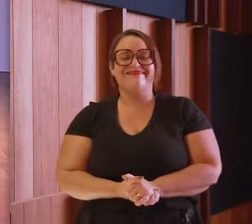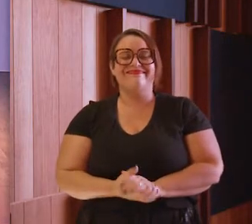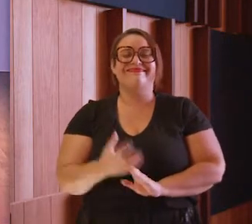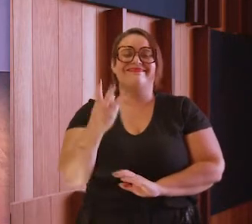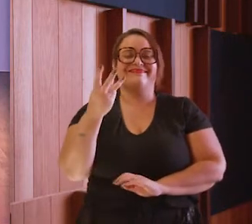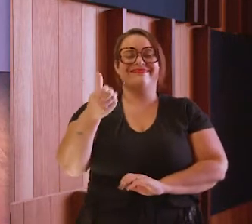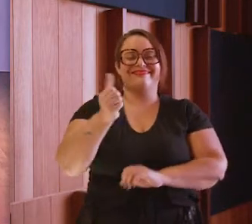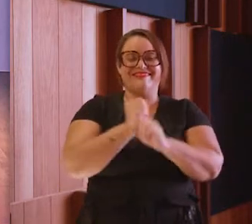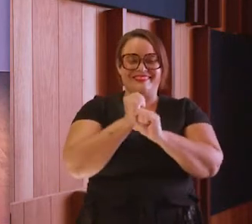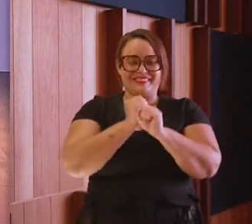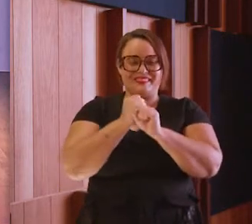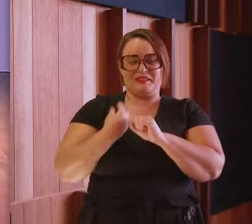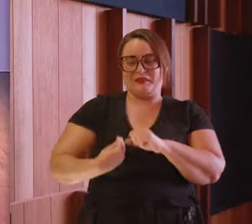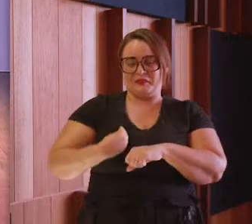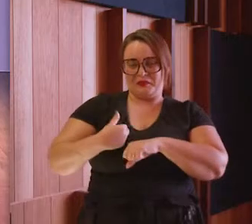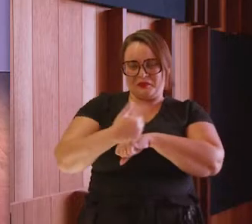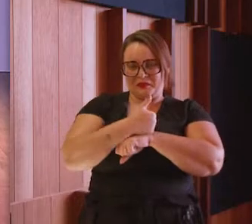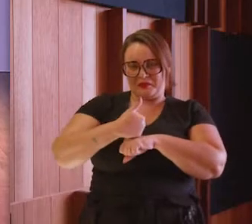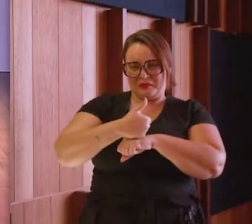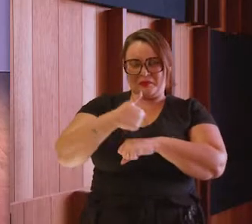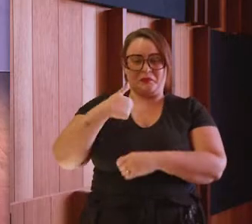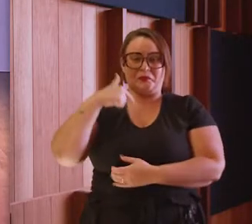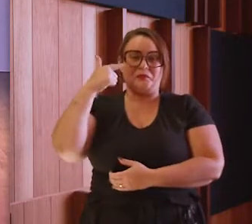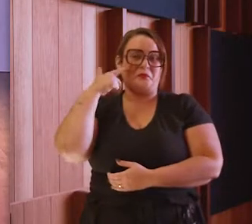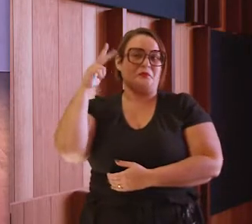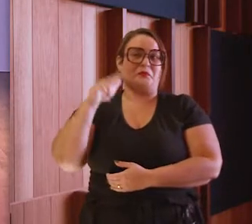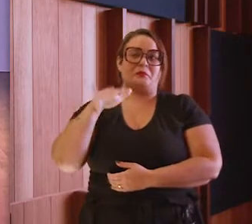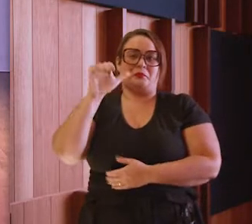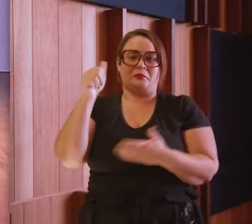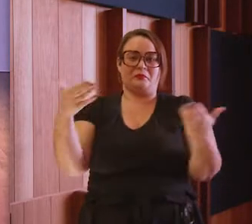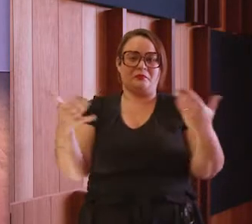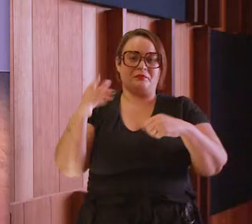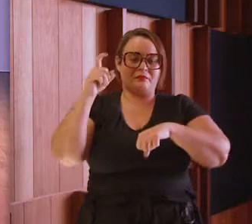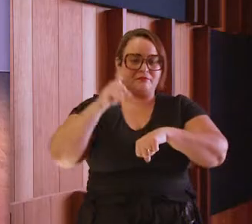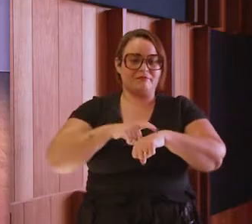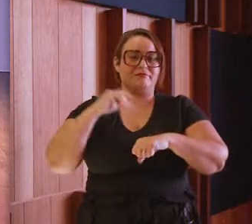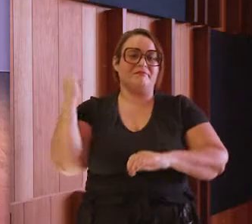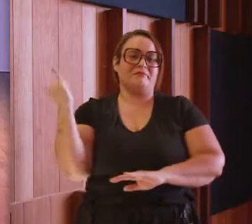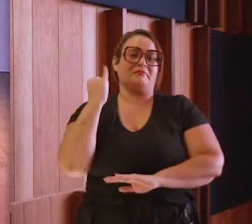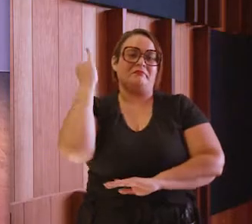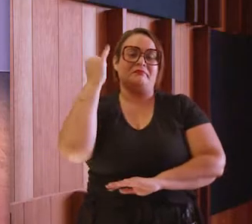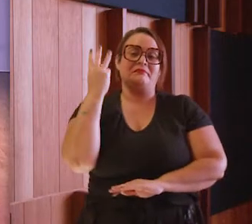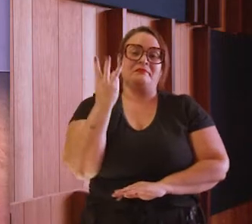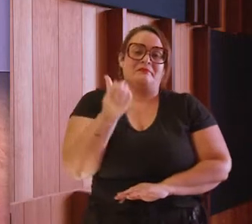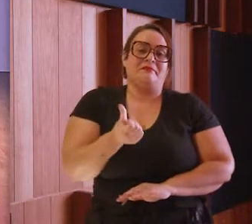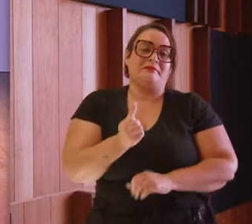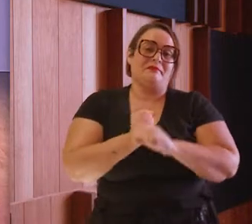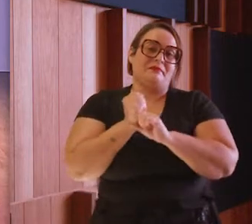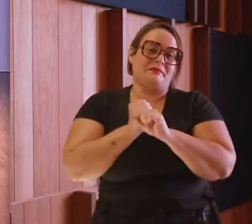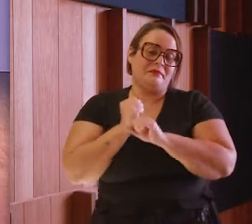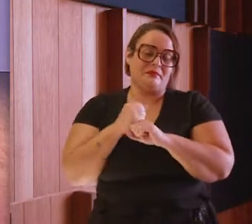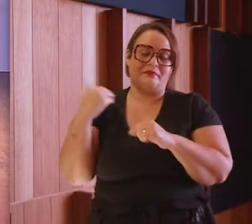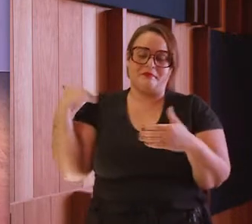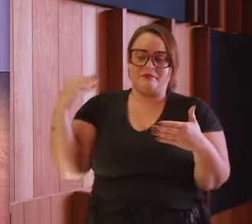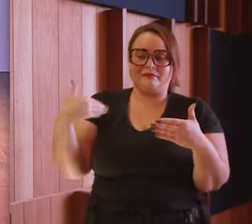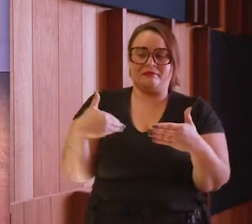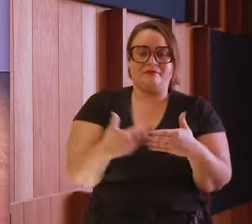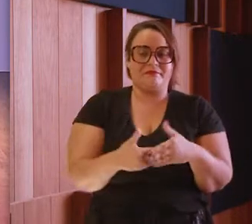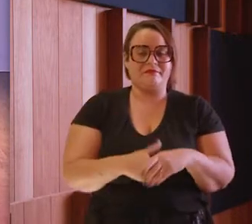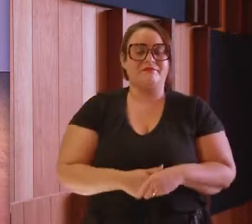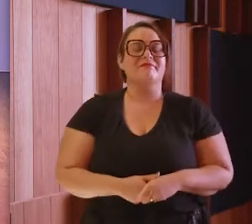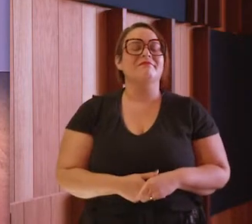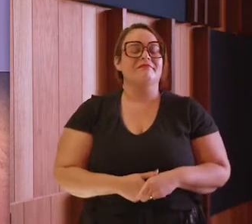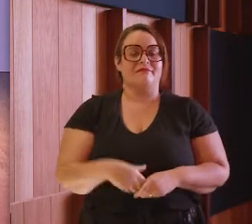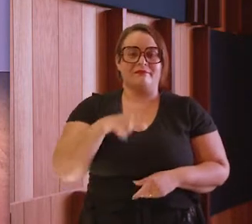carreira, eu nunca vi um momento tão icônico. Em 36 anos de carreira, eu nunca vi uma